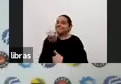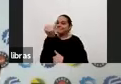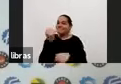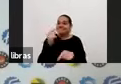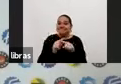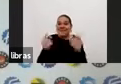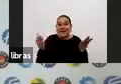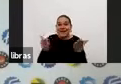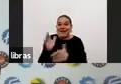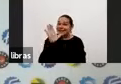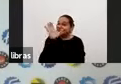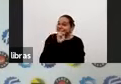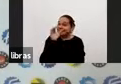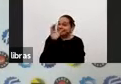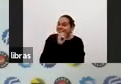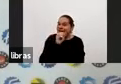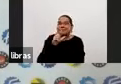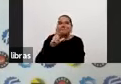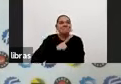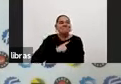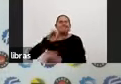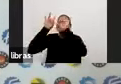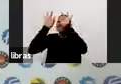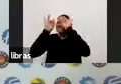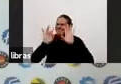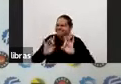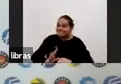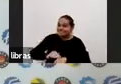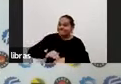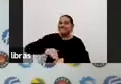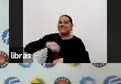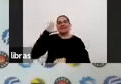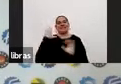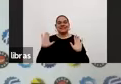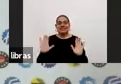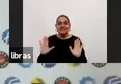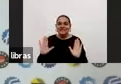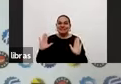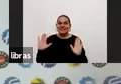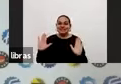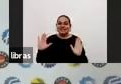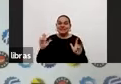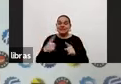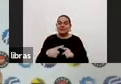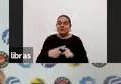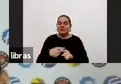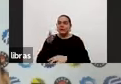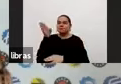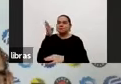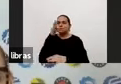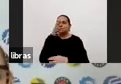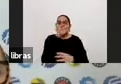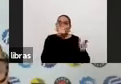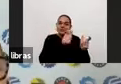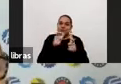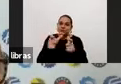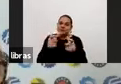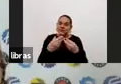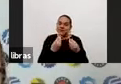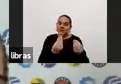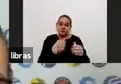eles deram um show, porque eles foram fazer uma entrega em várias instituições. Eles estão